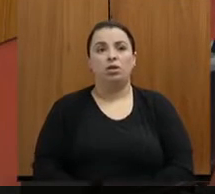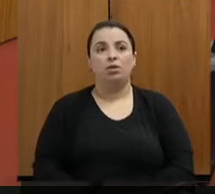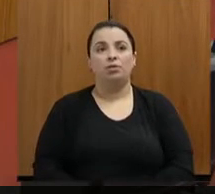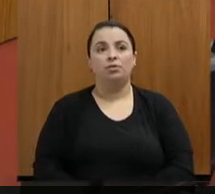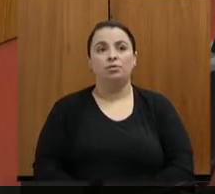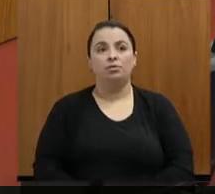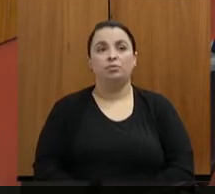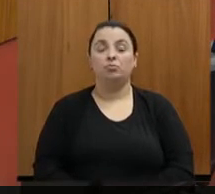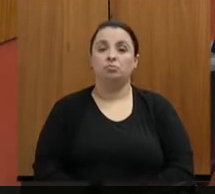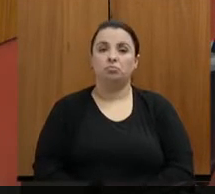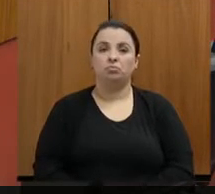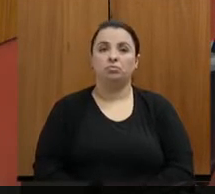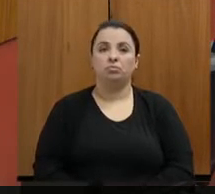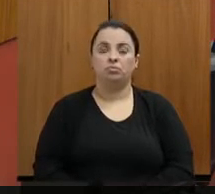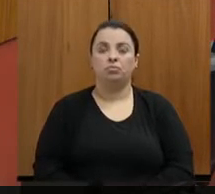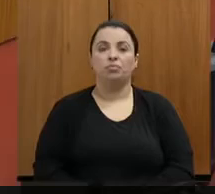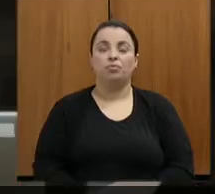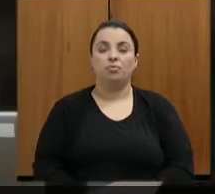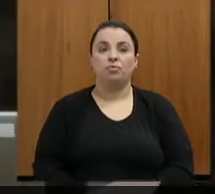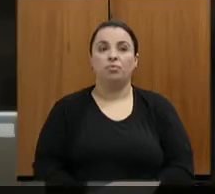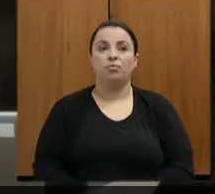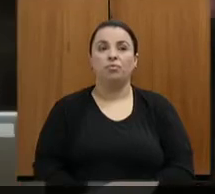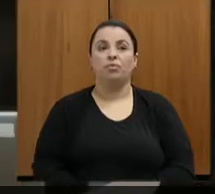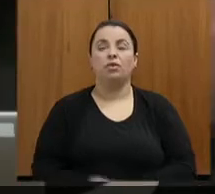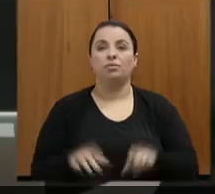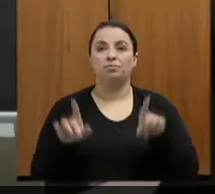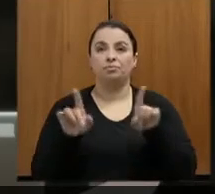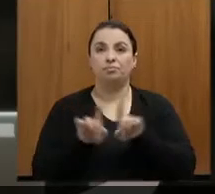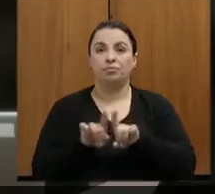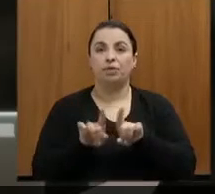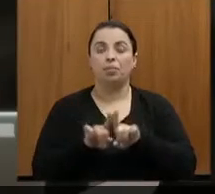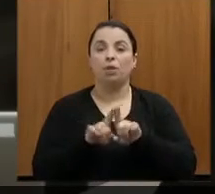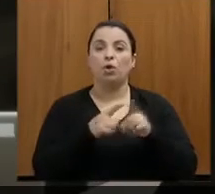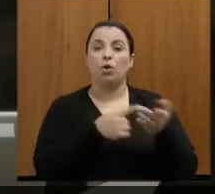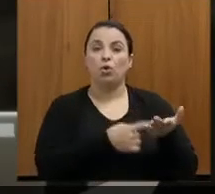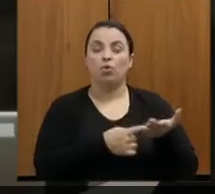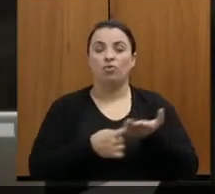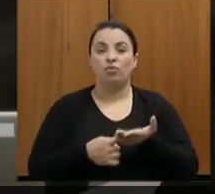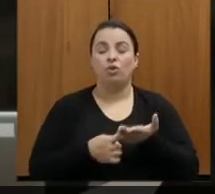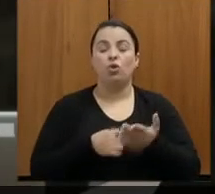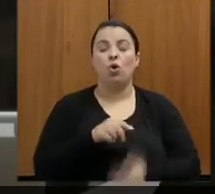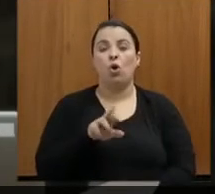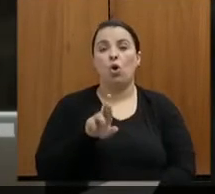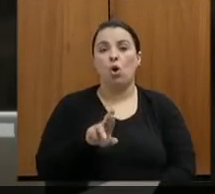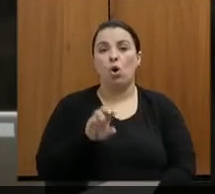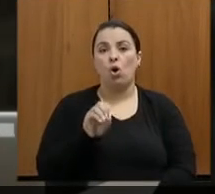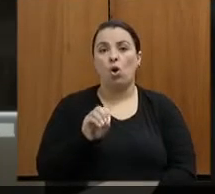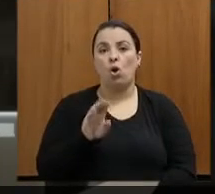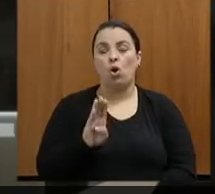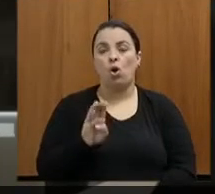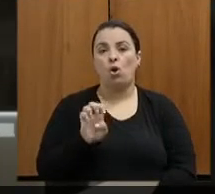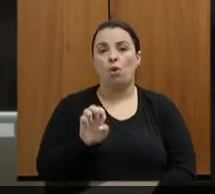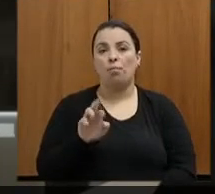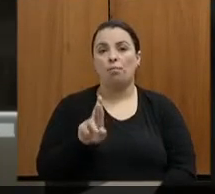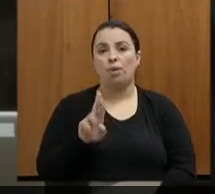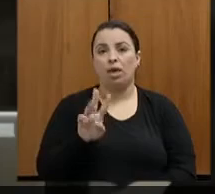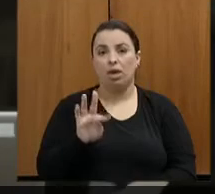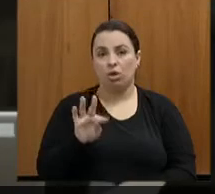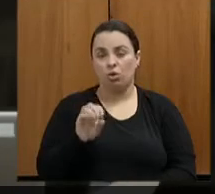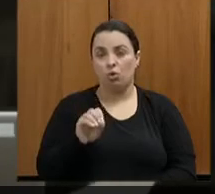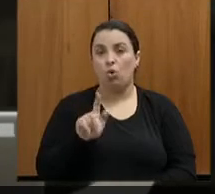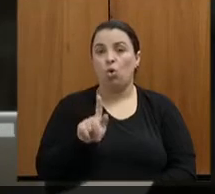Quero aqui convidar também o senhor Roberto Gomes de Souza, vereador,